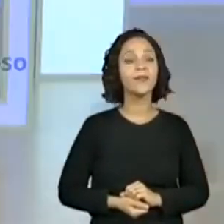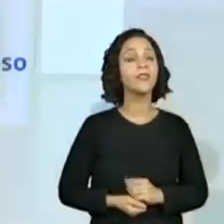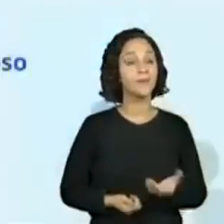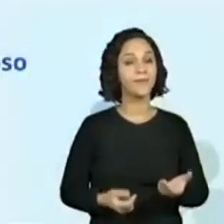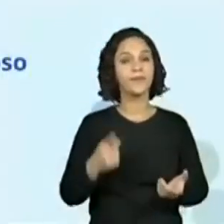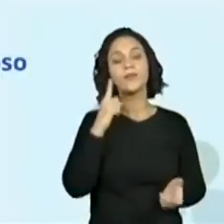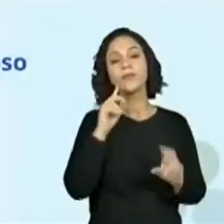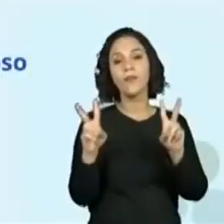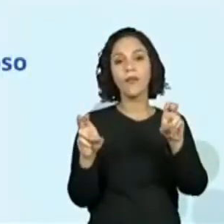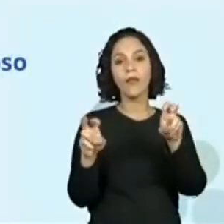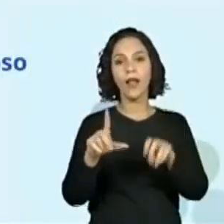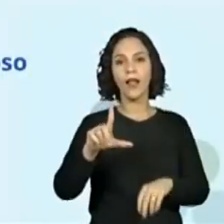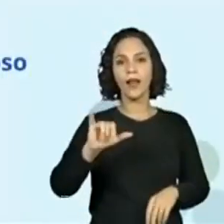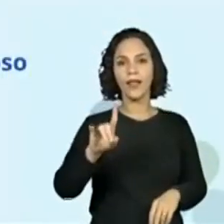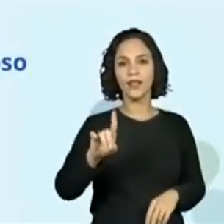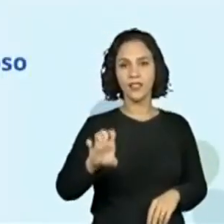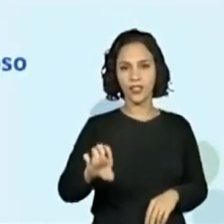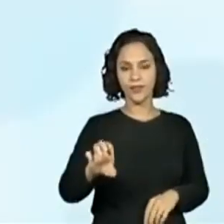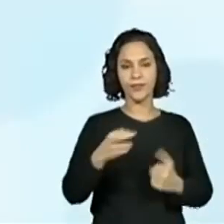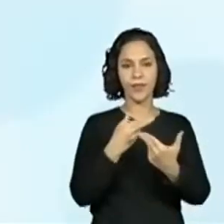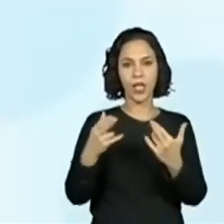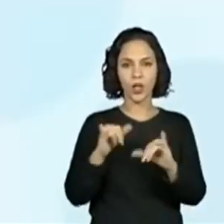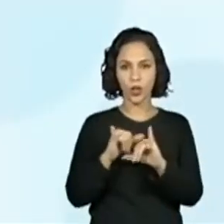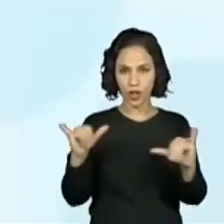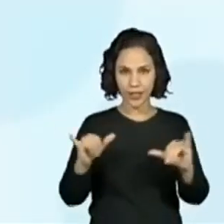O lead da notícia.